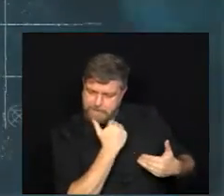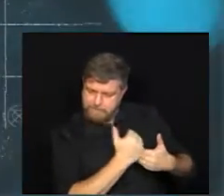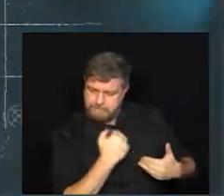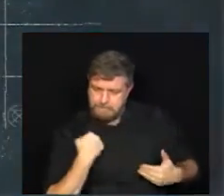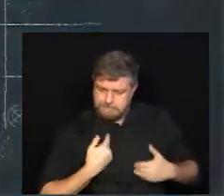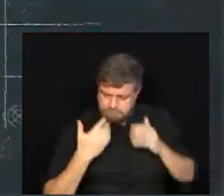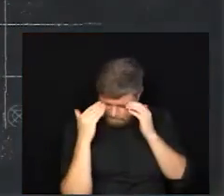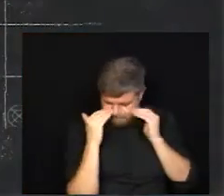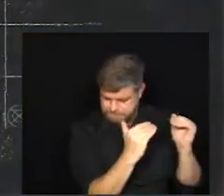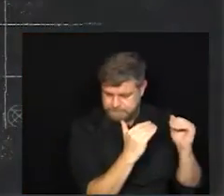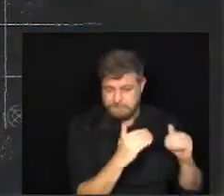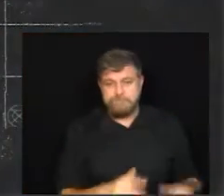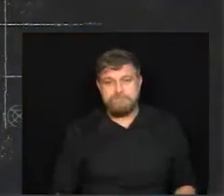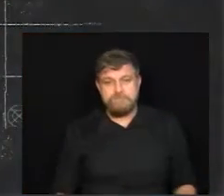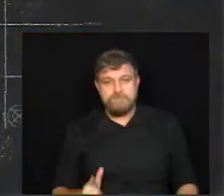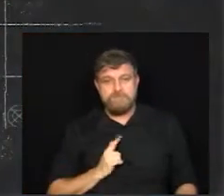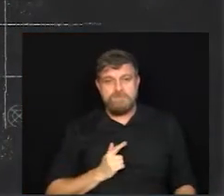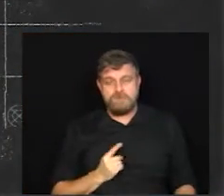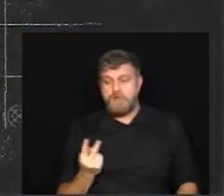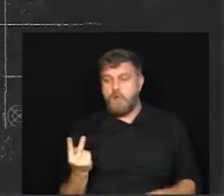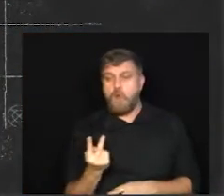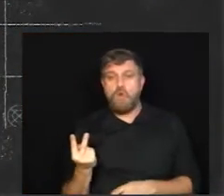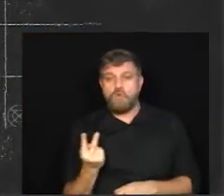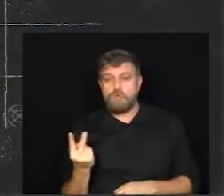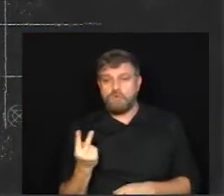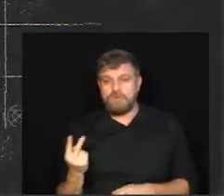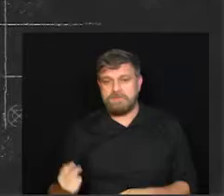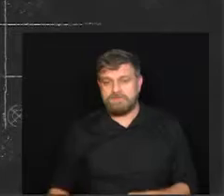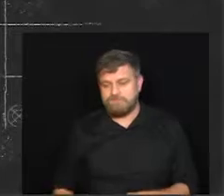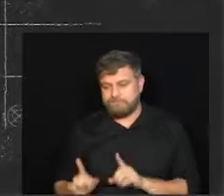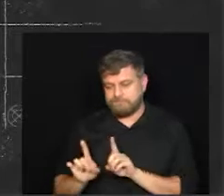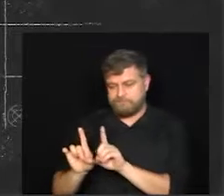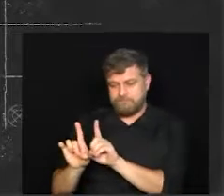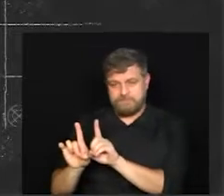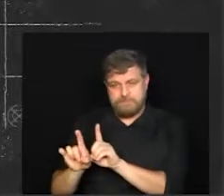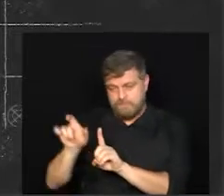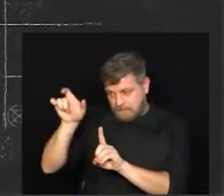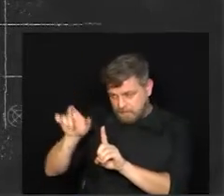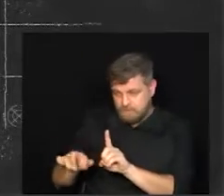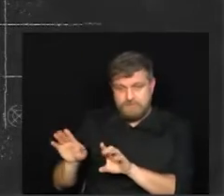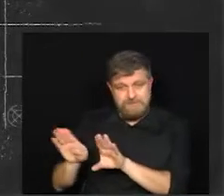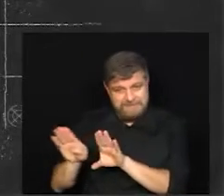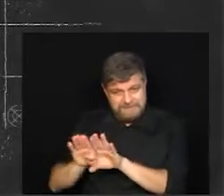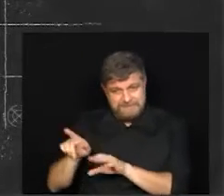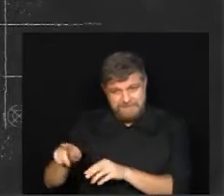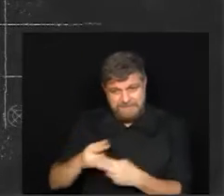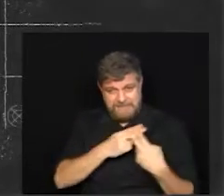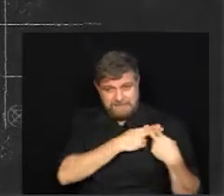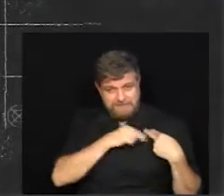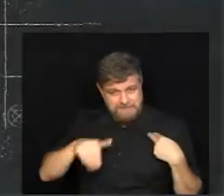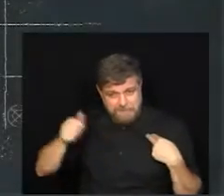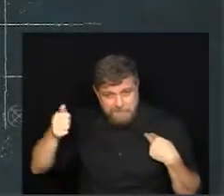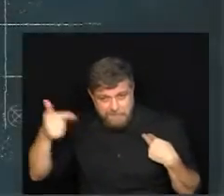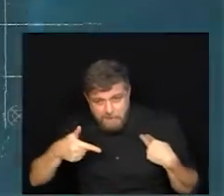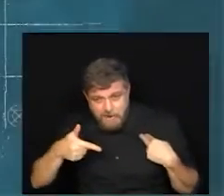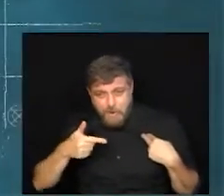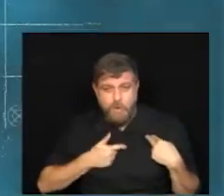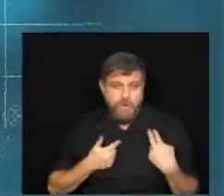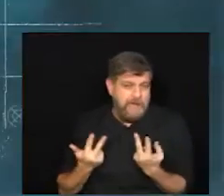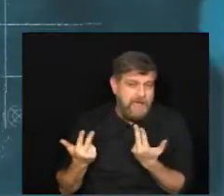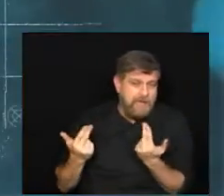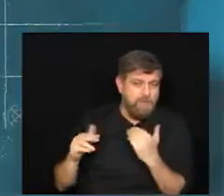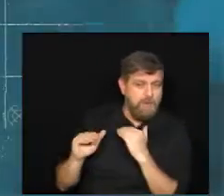coisas. E quando está em dupla, um da dupla tem também essa função ou aí é bem